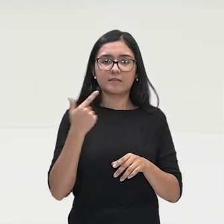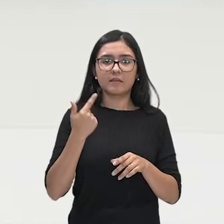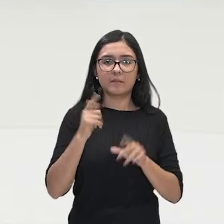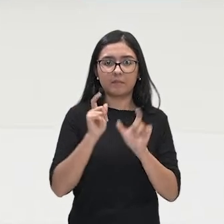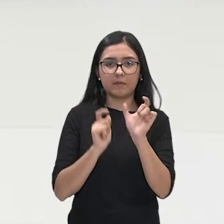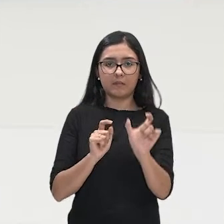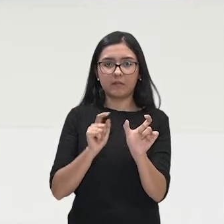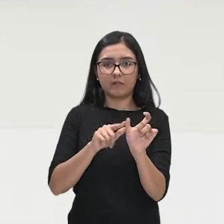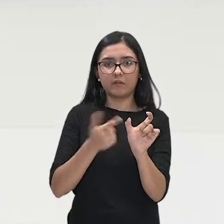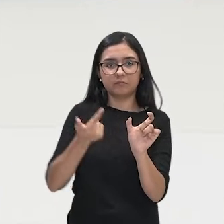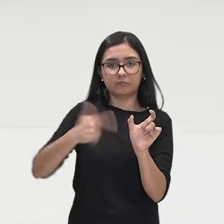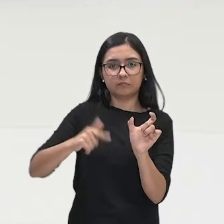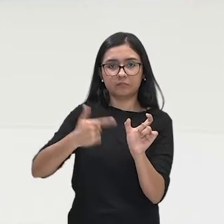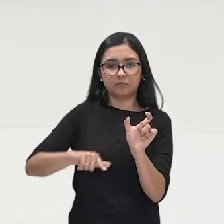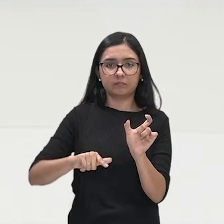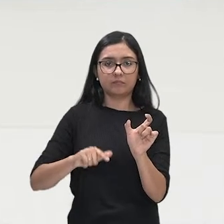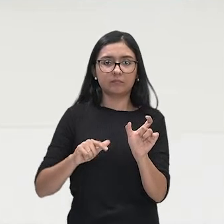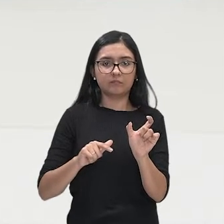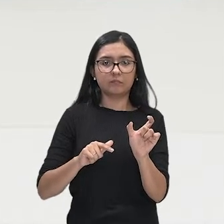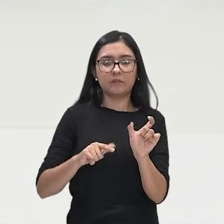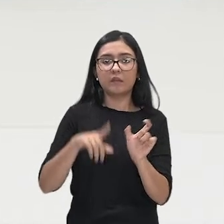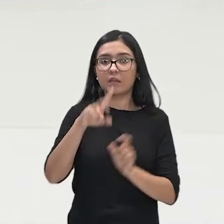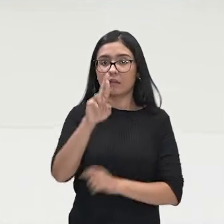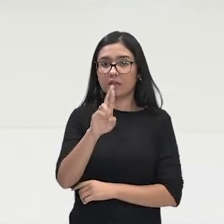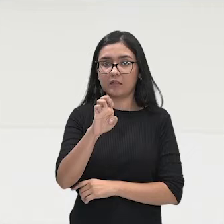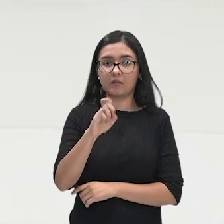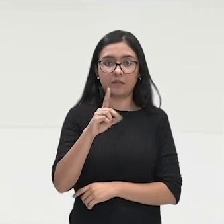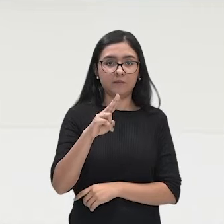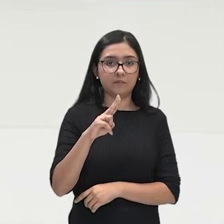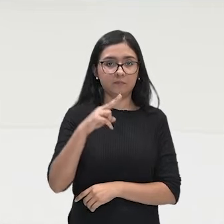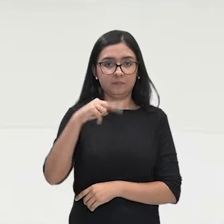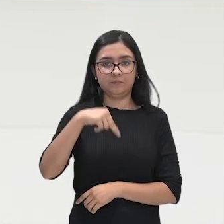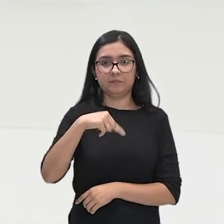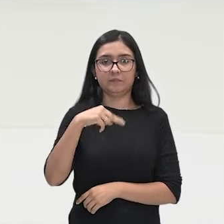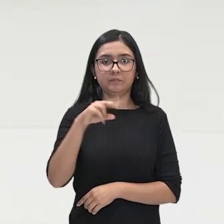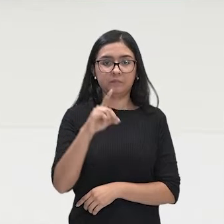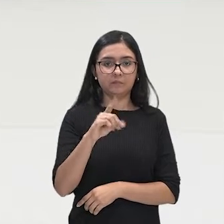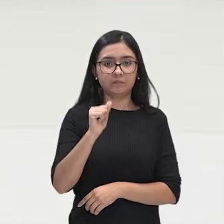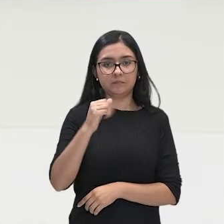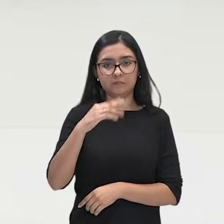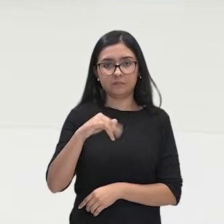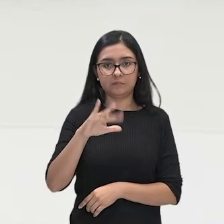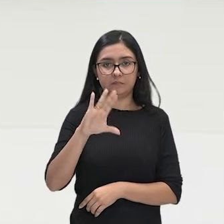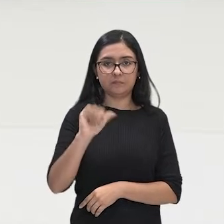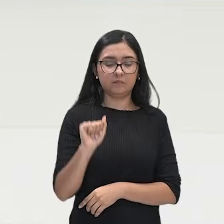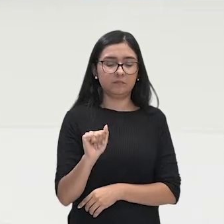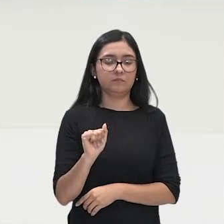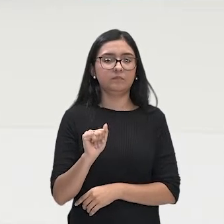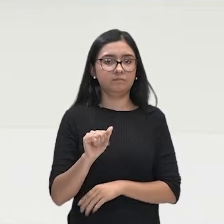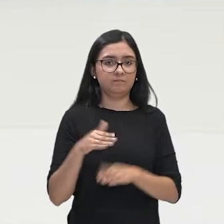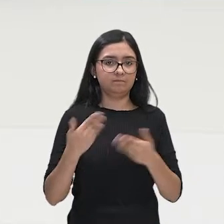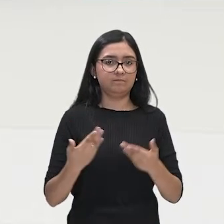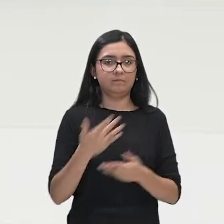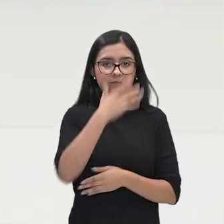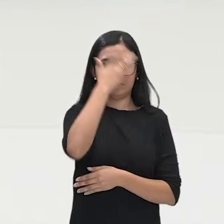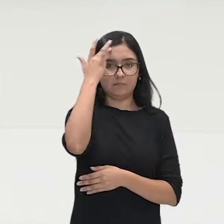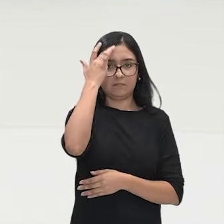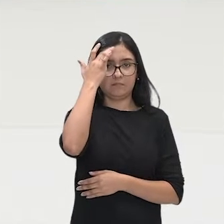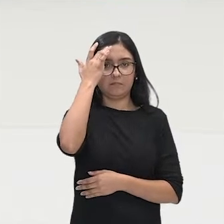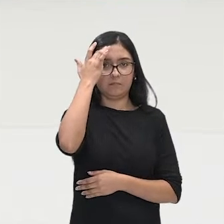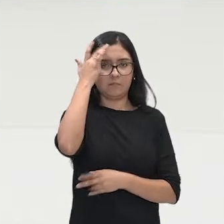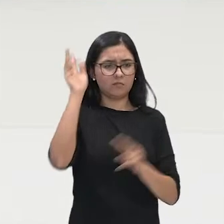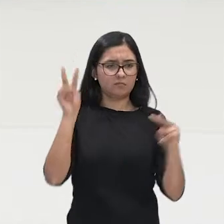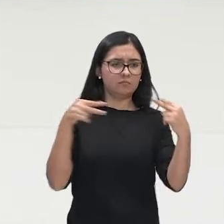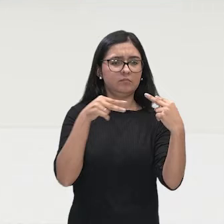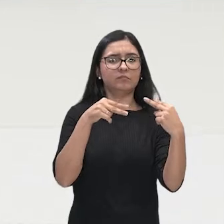frente. Então, isso é uma redundância, né? Quem encara, olha, o rapaz encarou a moça, encarou, já se